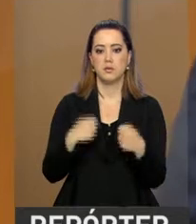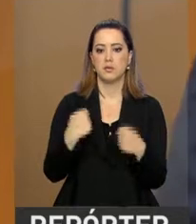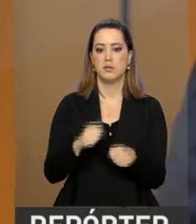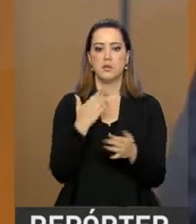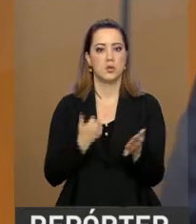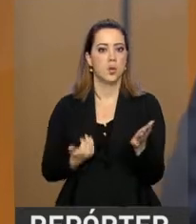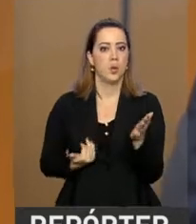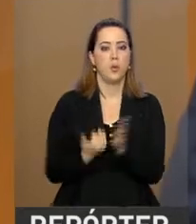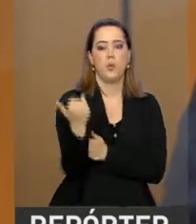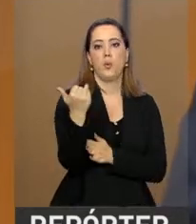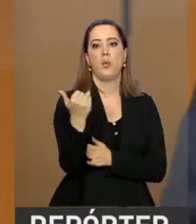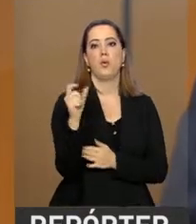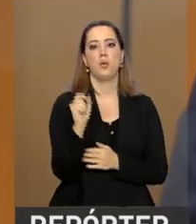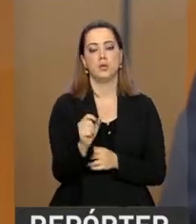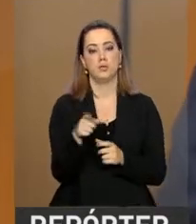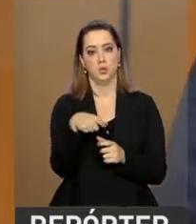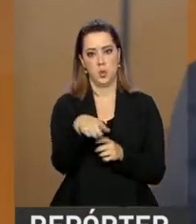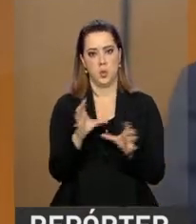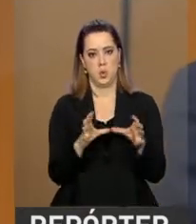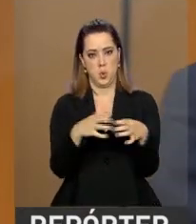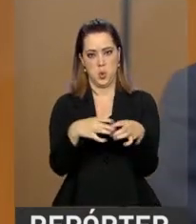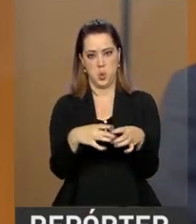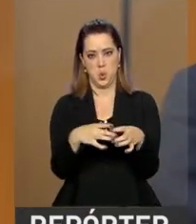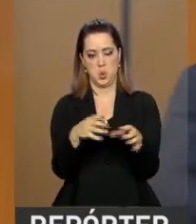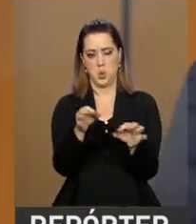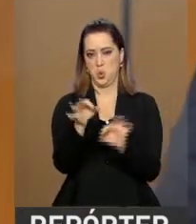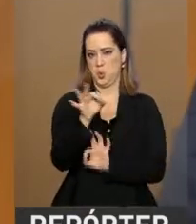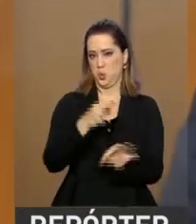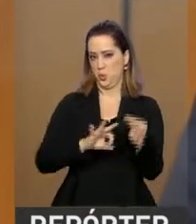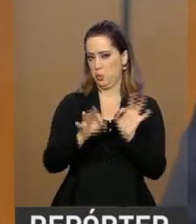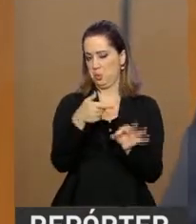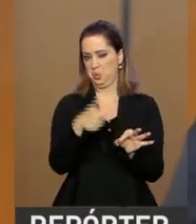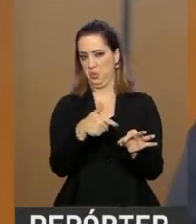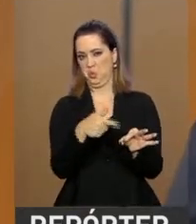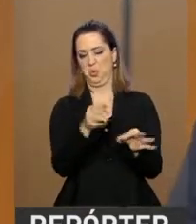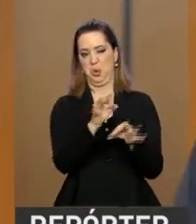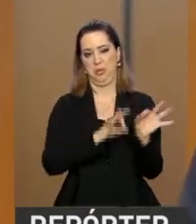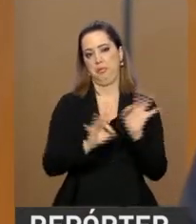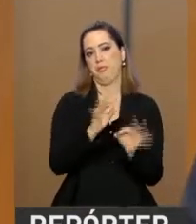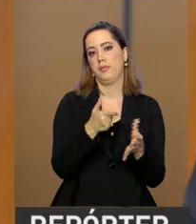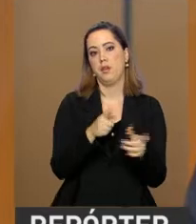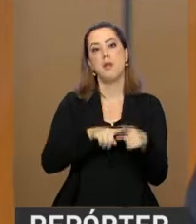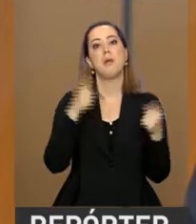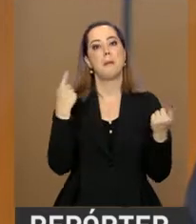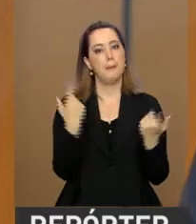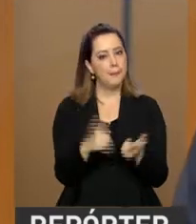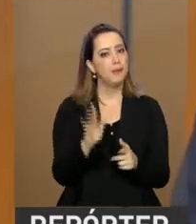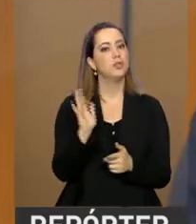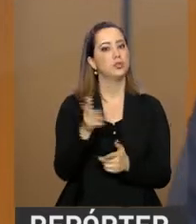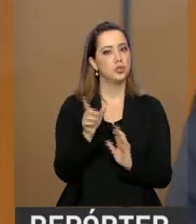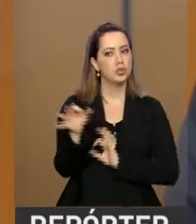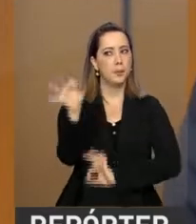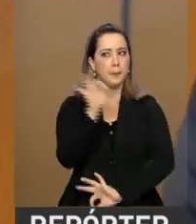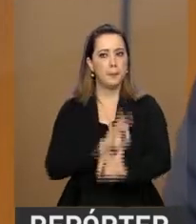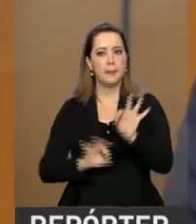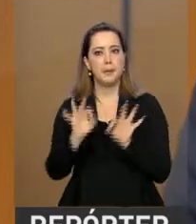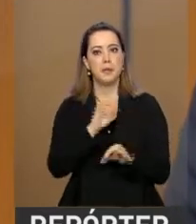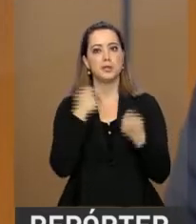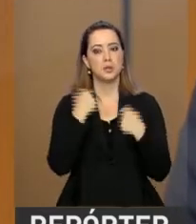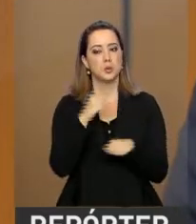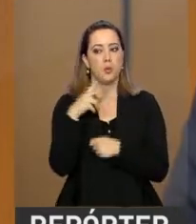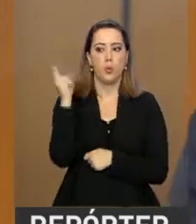célula desorganizada como essa, mas qualquer ato preparatório, por mais insignificante, vai ter uma